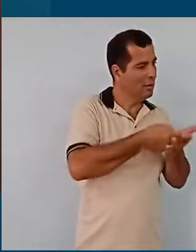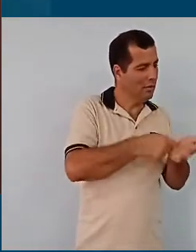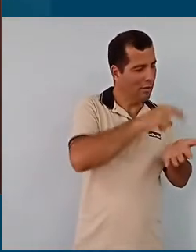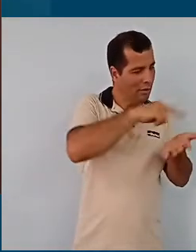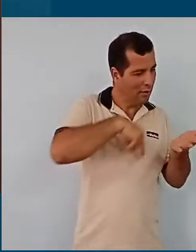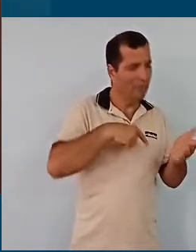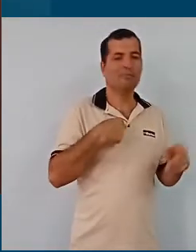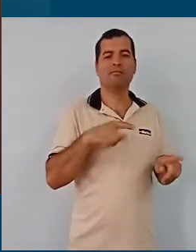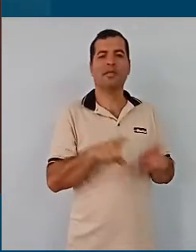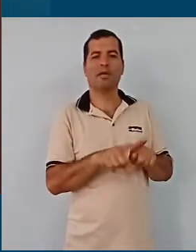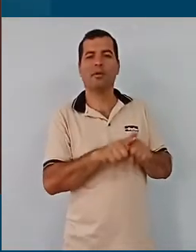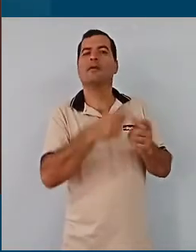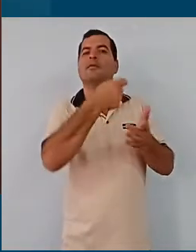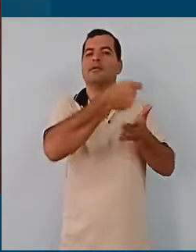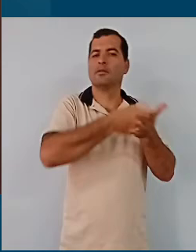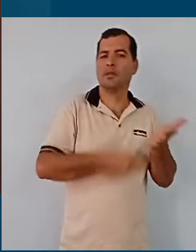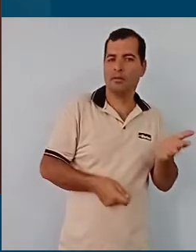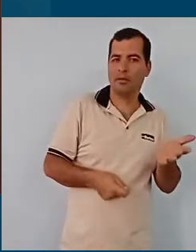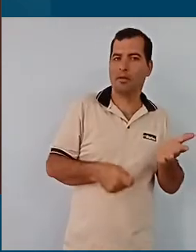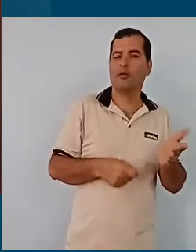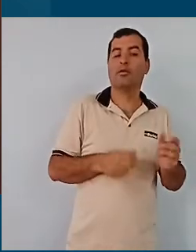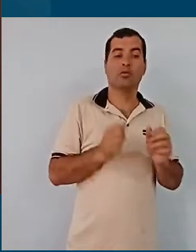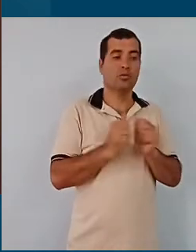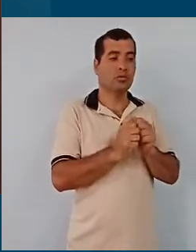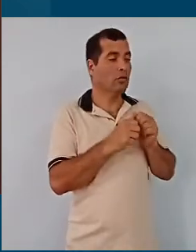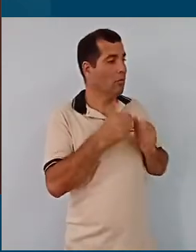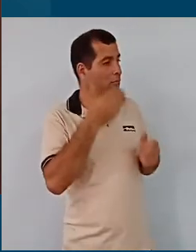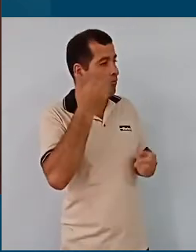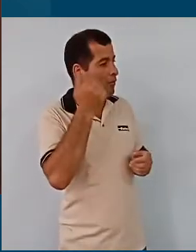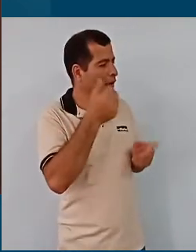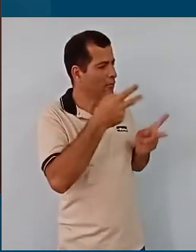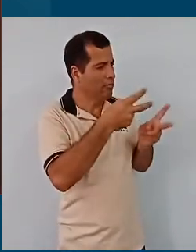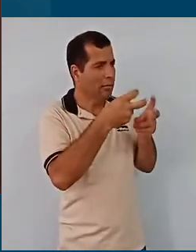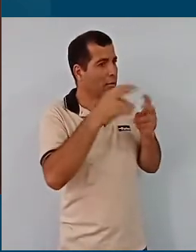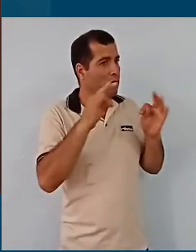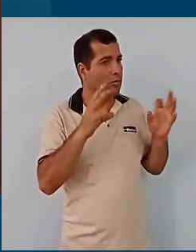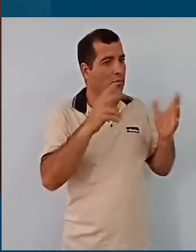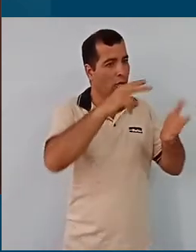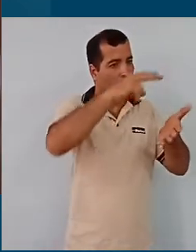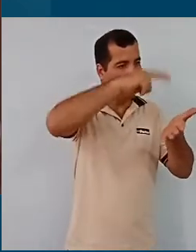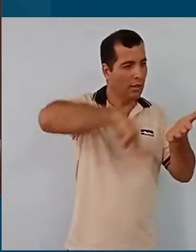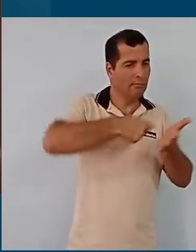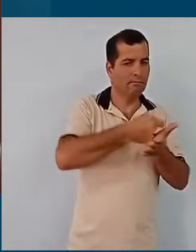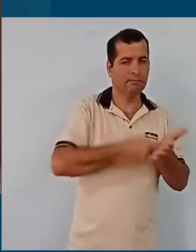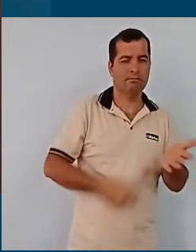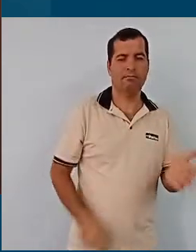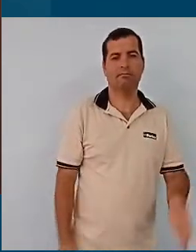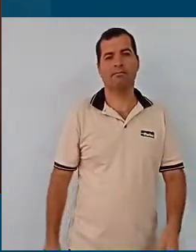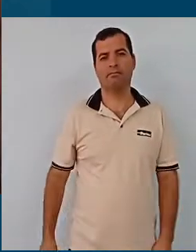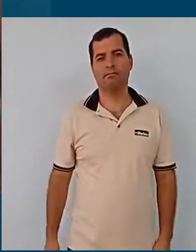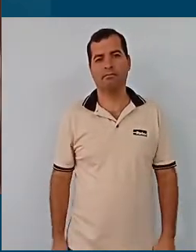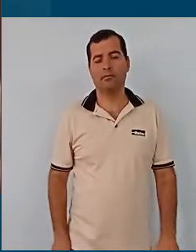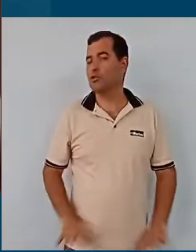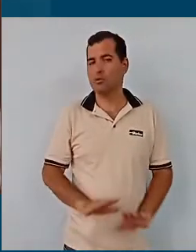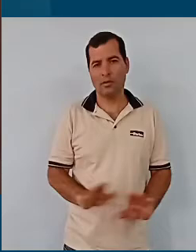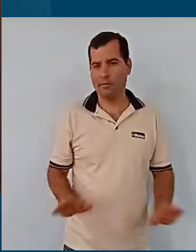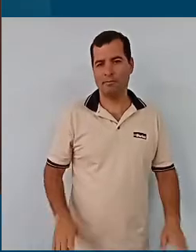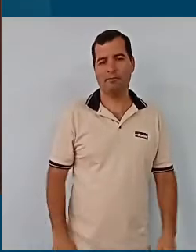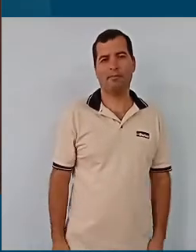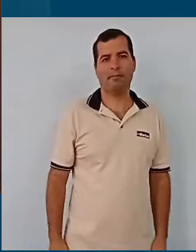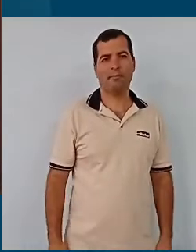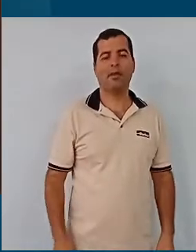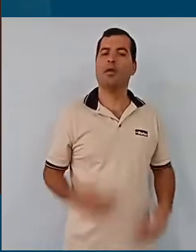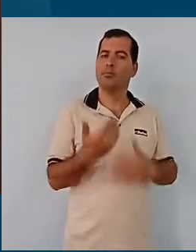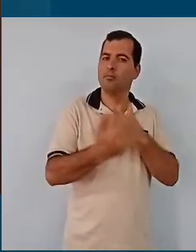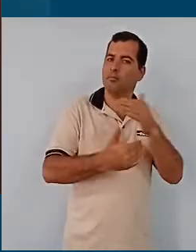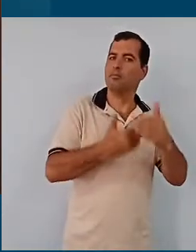aprender a escrever, se ela convive com uma comunidade que lê e que escreve. É isso. Então, esse processo